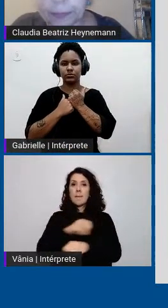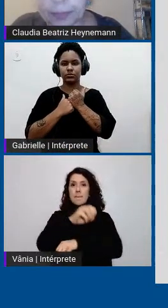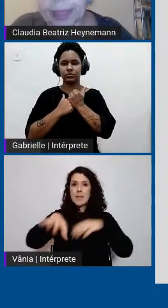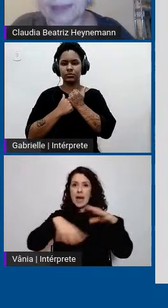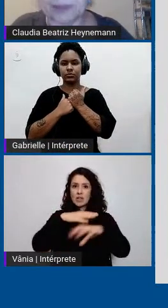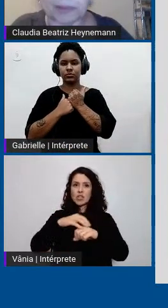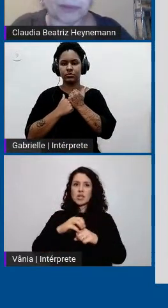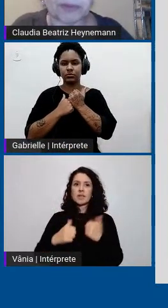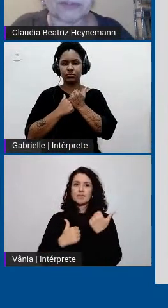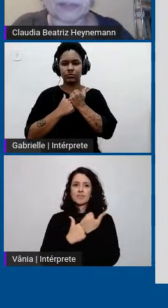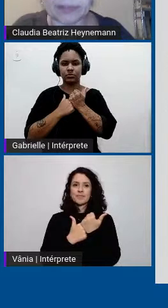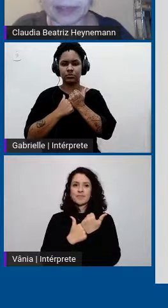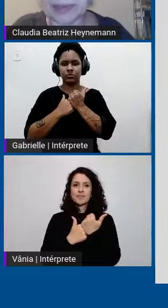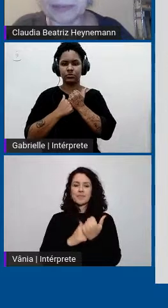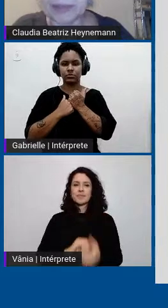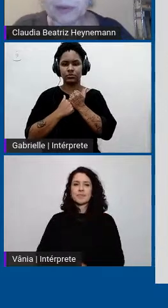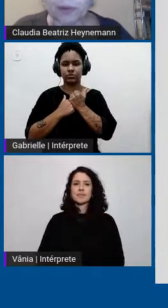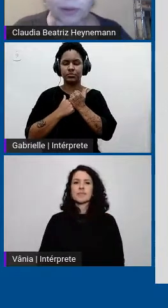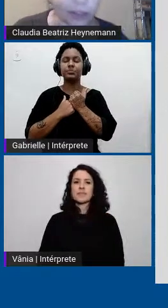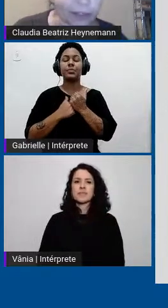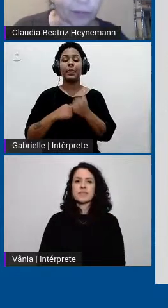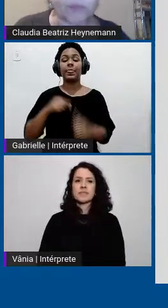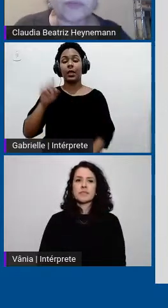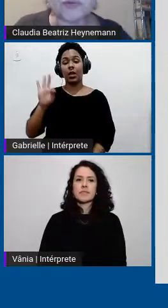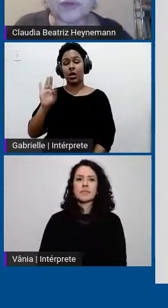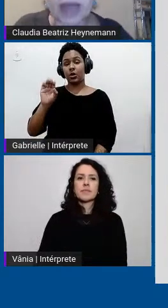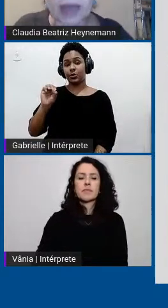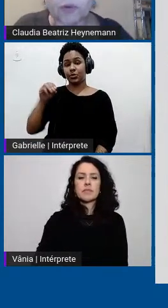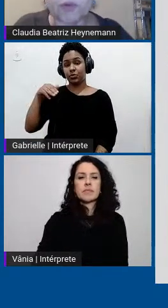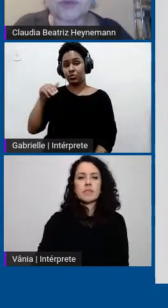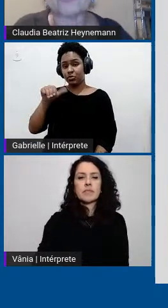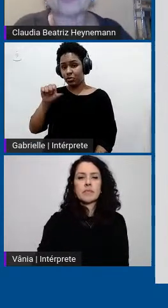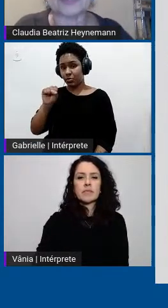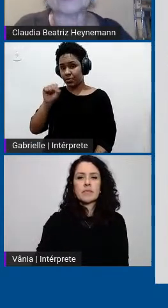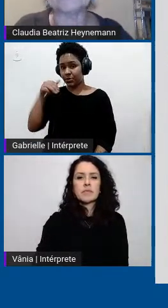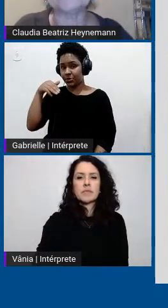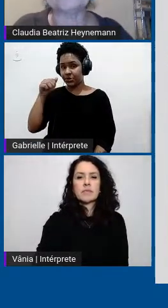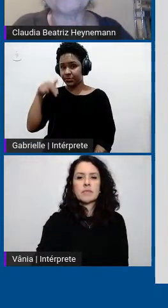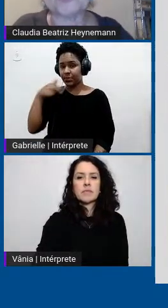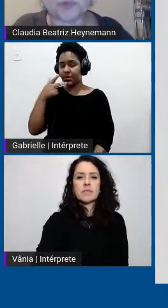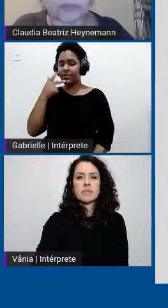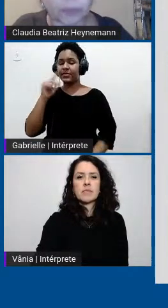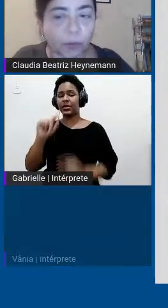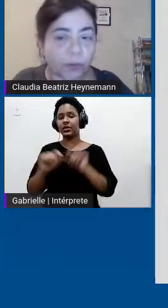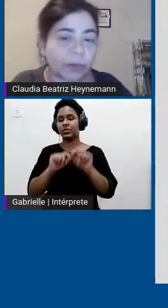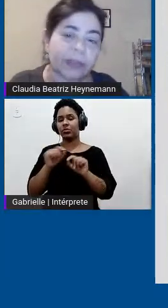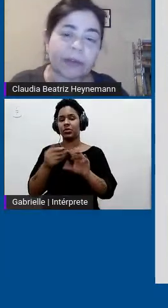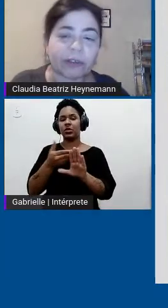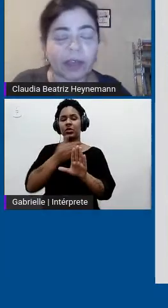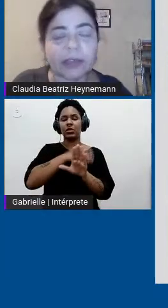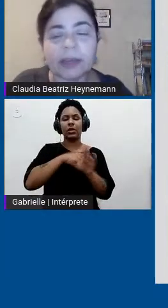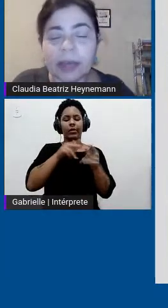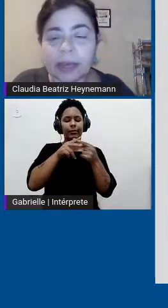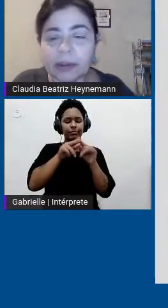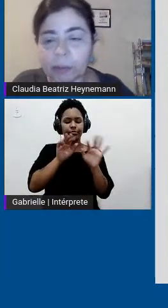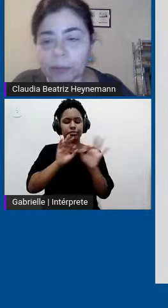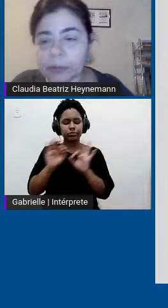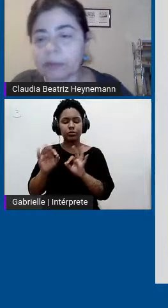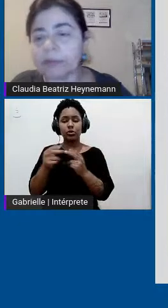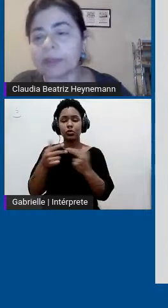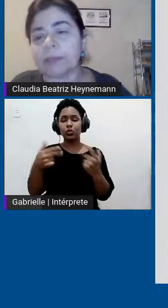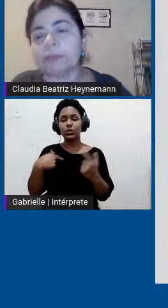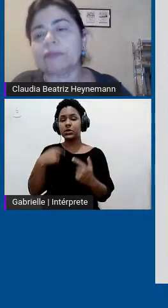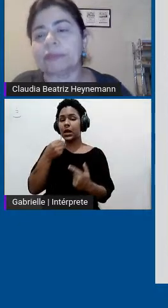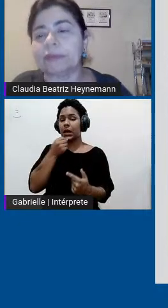Guerra, né? E Thomas Mann vai dizer que quando já se configuraram coisas, né, que ainda não tinham se concluído, eu acho que aí ele já